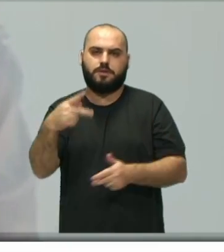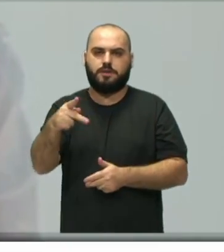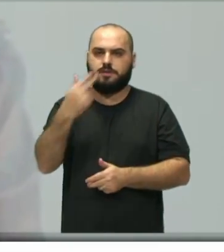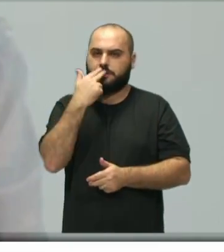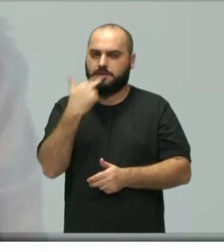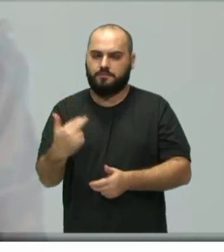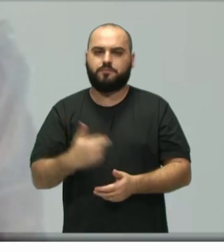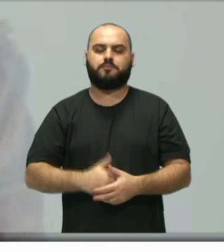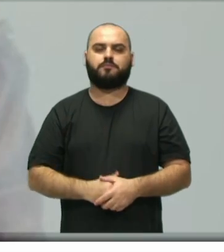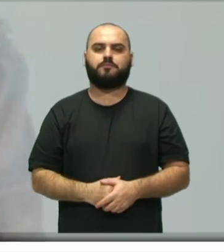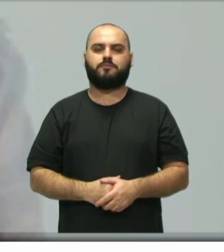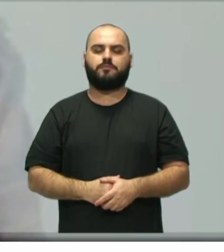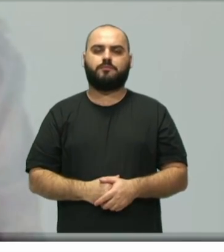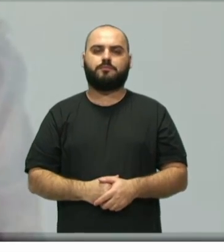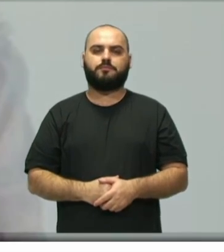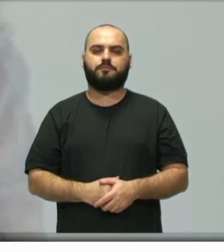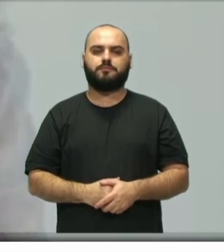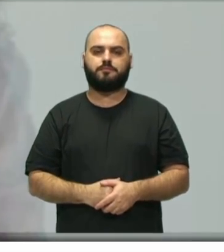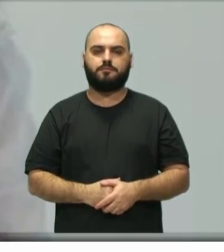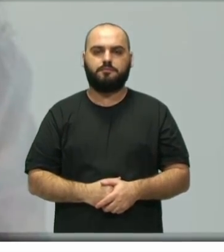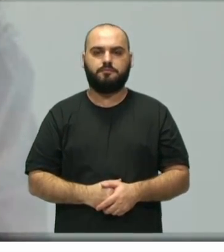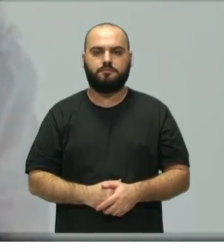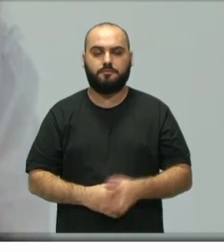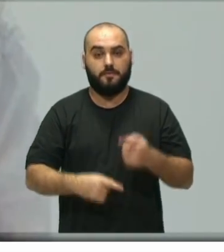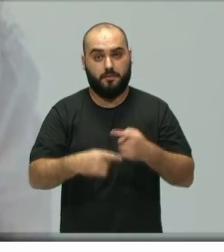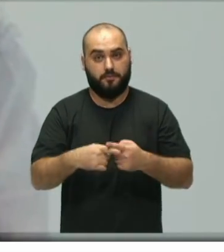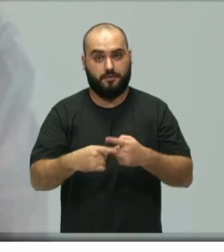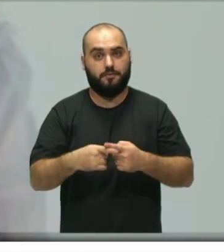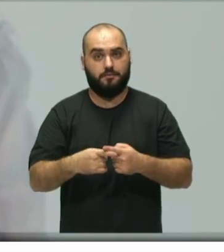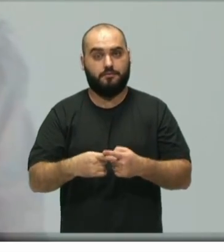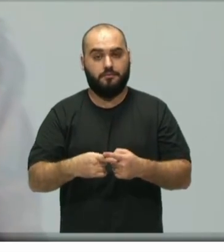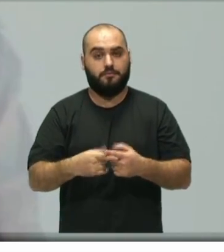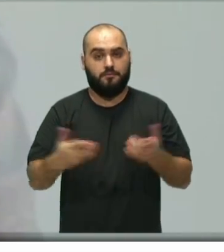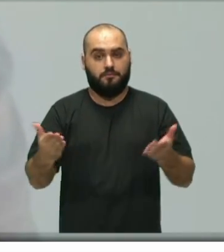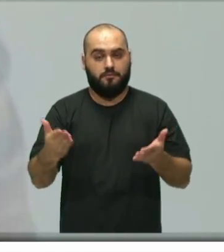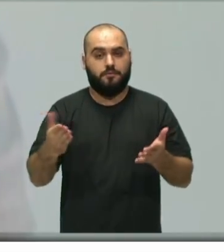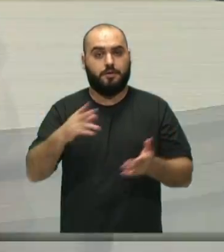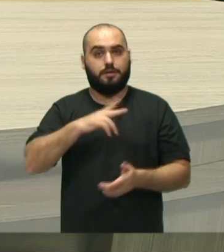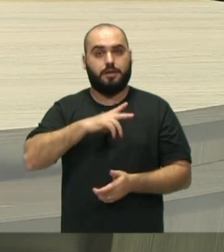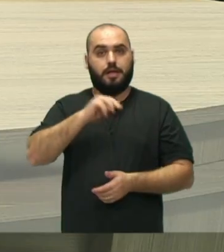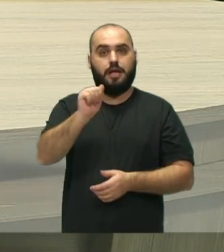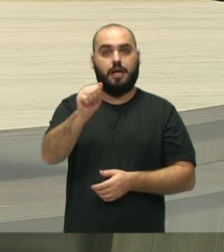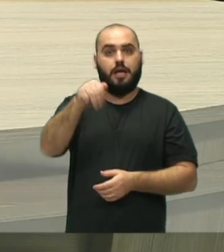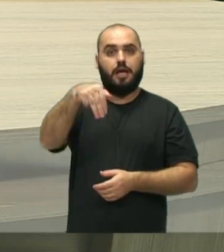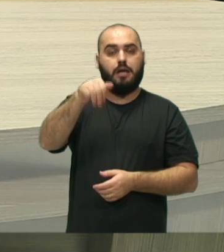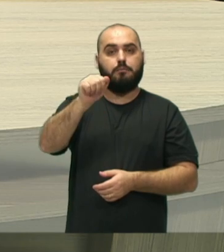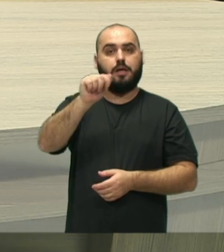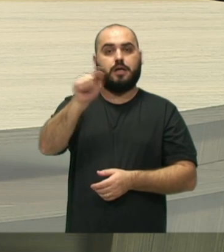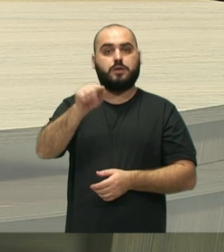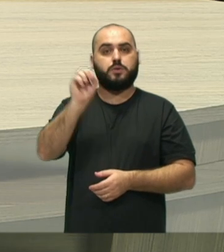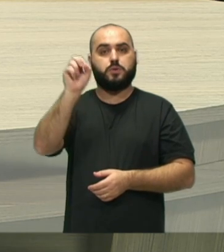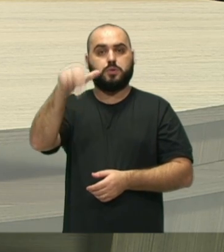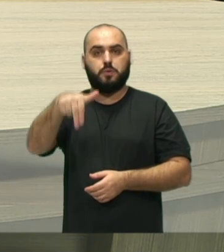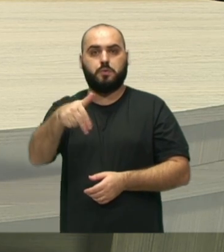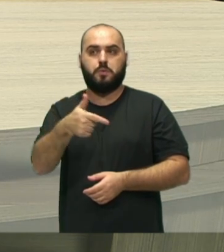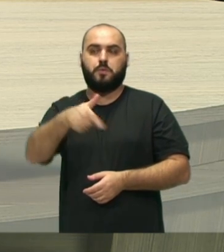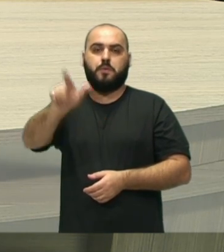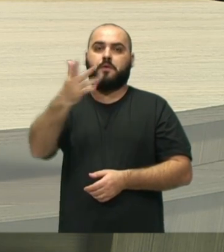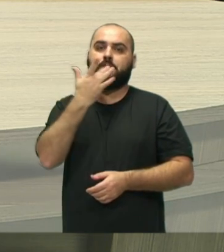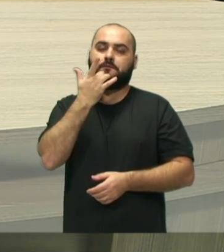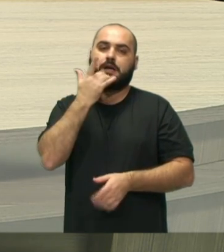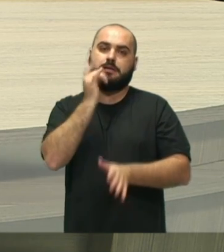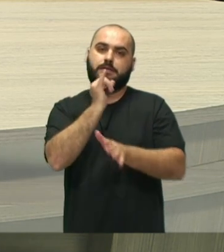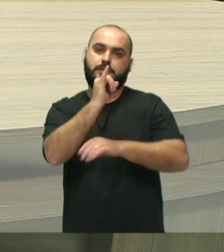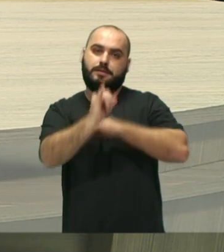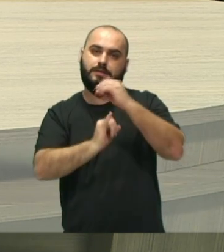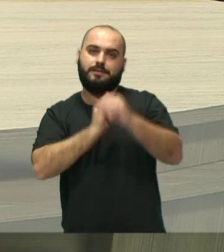né? E porque hoje em dia também você tem uma Amazon, tem outras facilidades pela internet